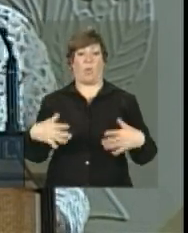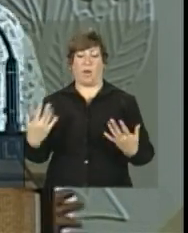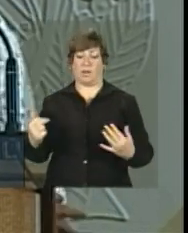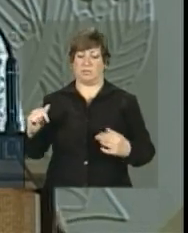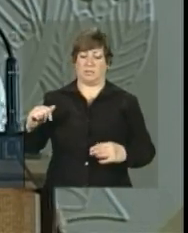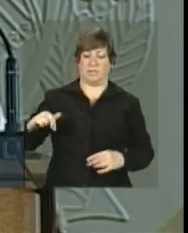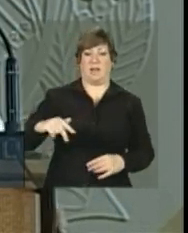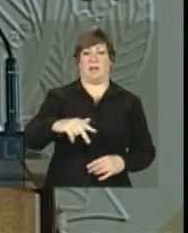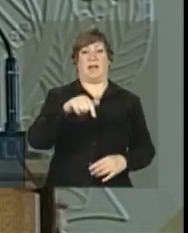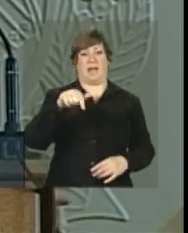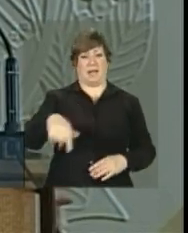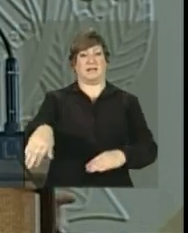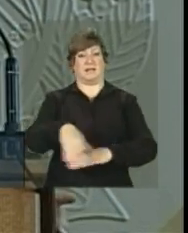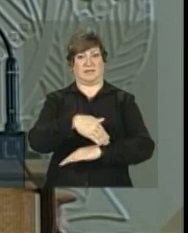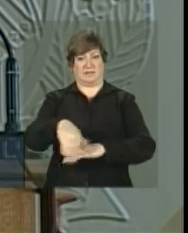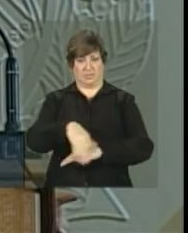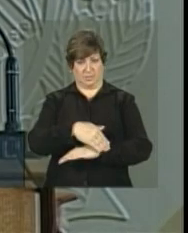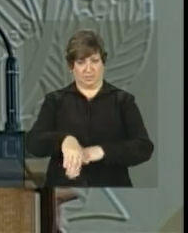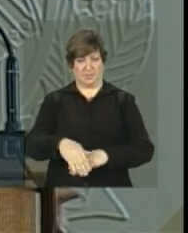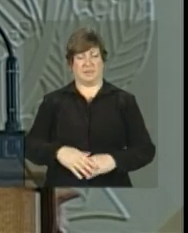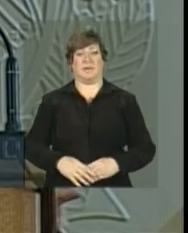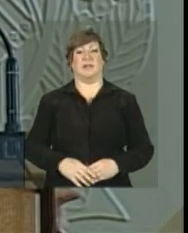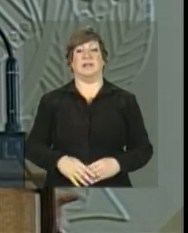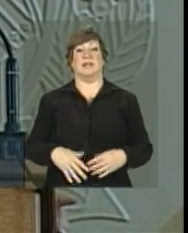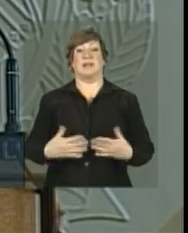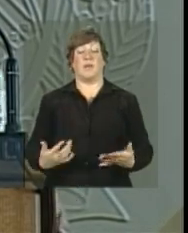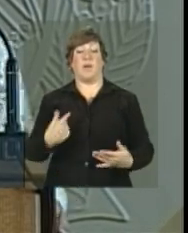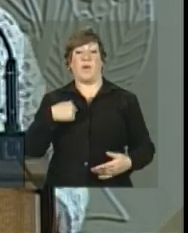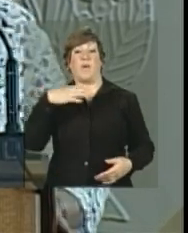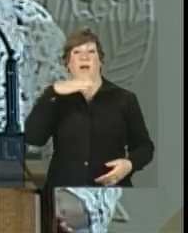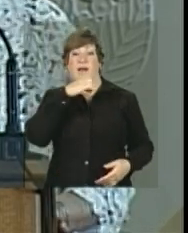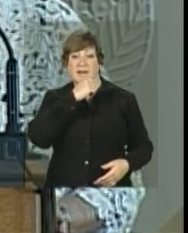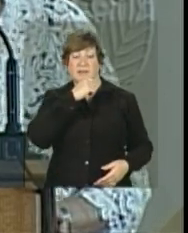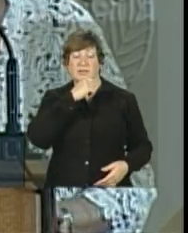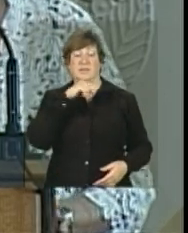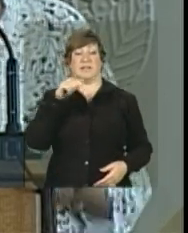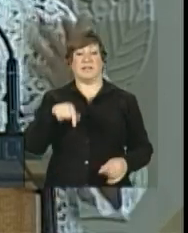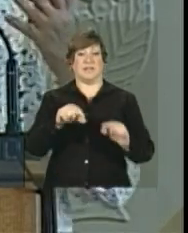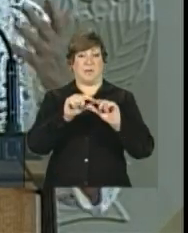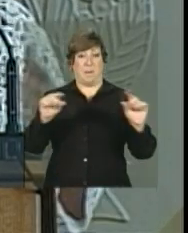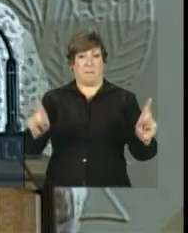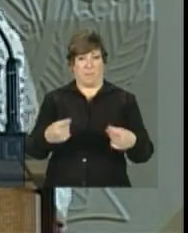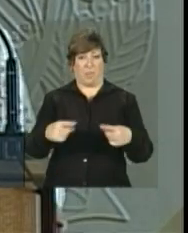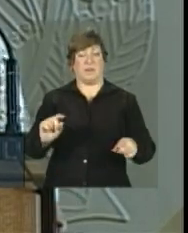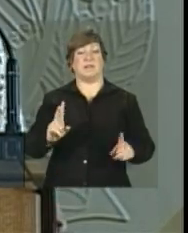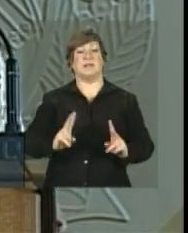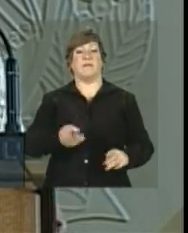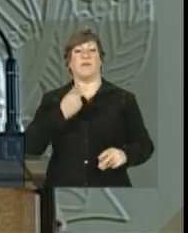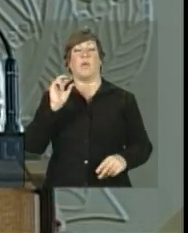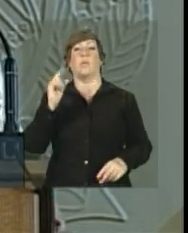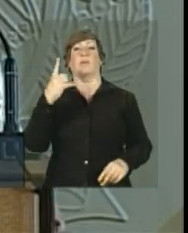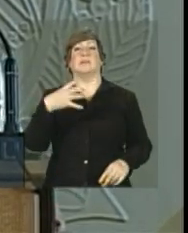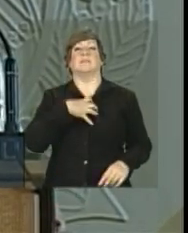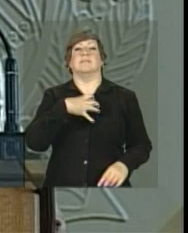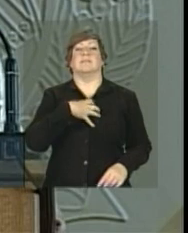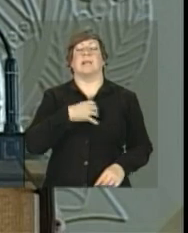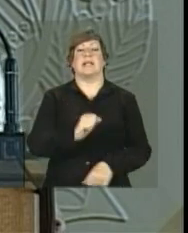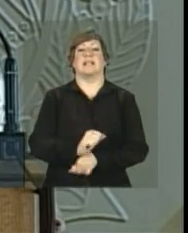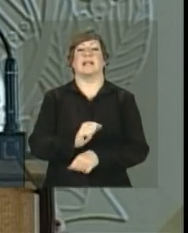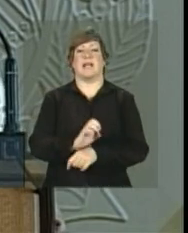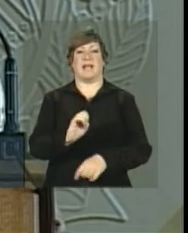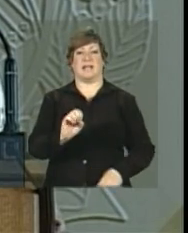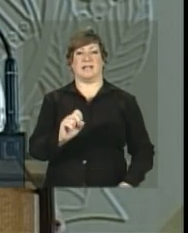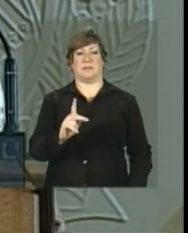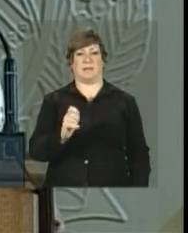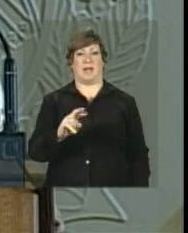cruzam a Ipiranga com a Avenida São João. E eu acho que sempre foi uma sensação de esperança.